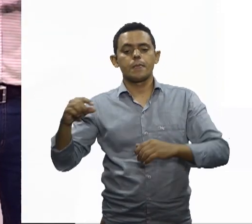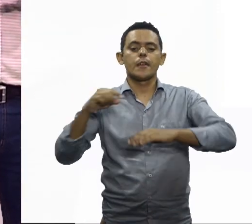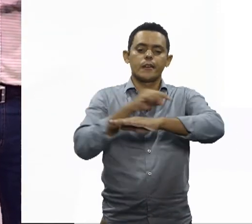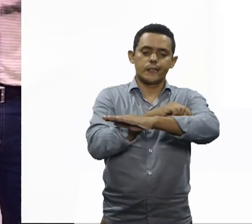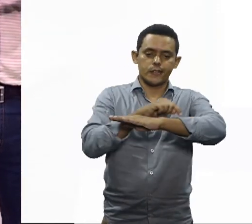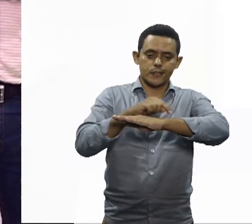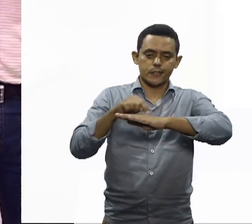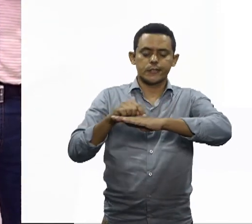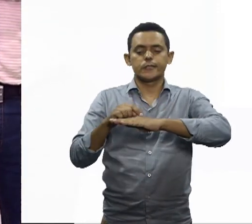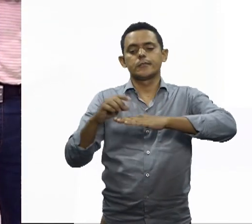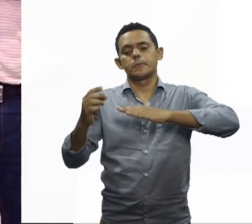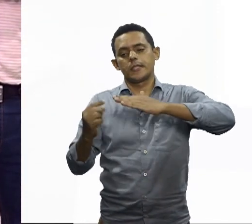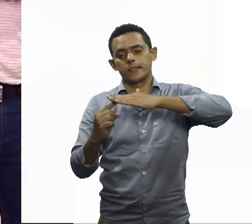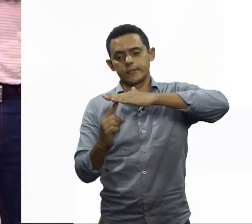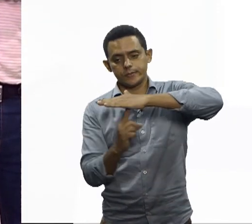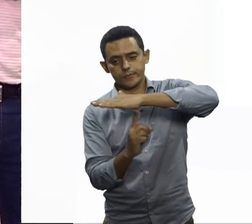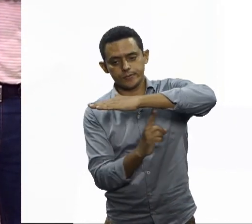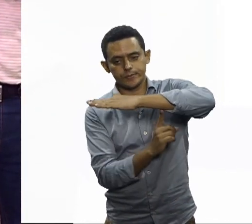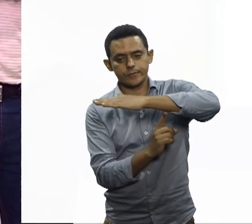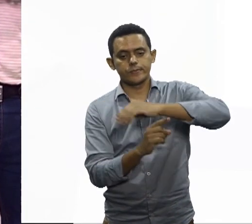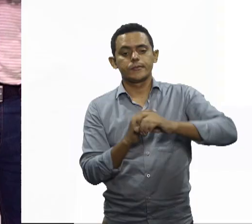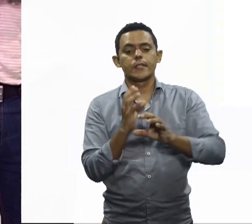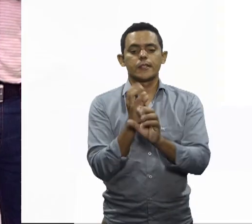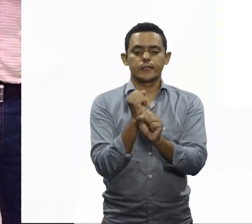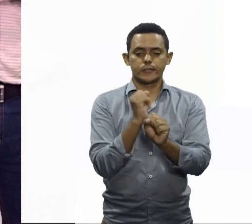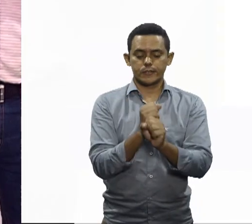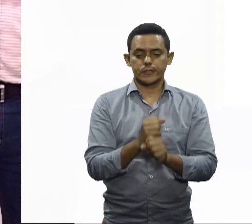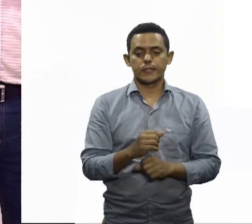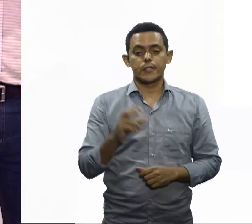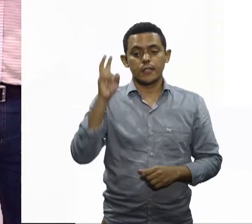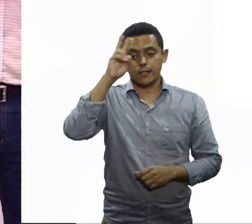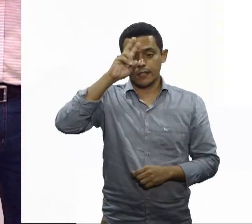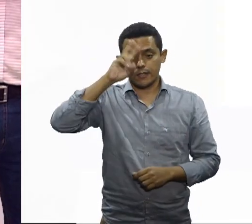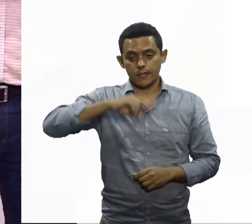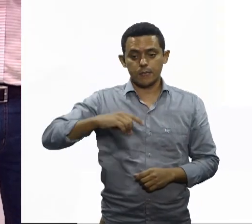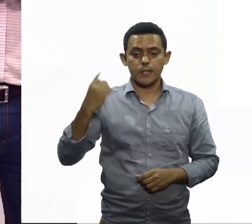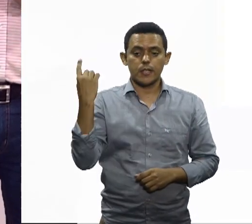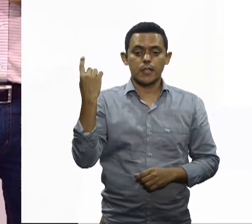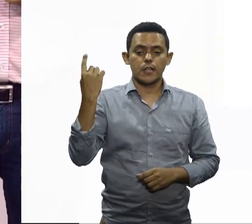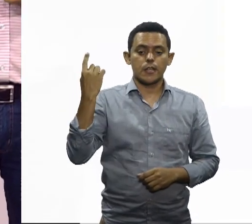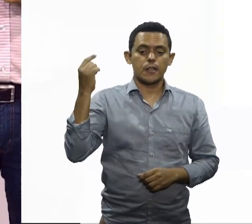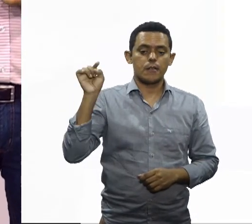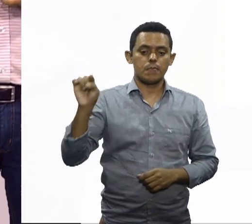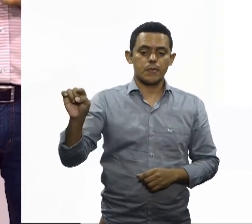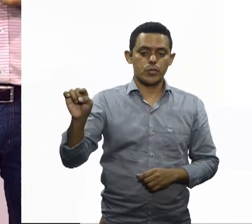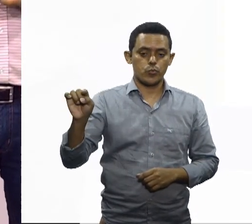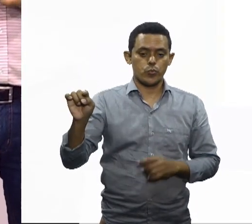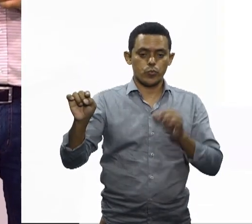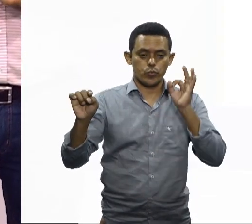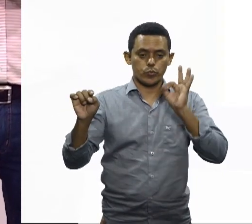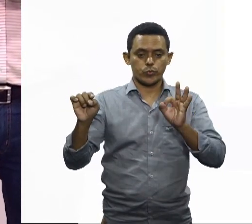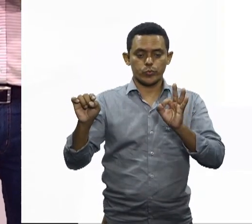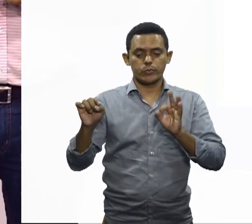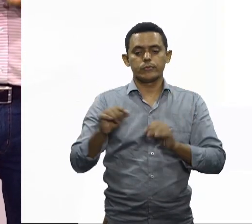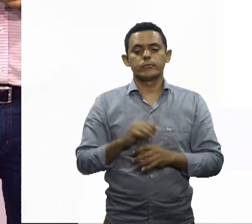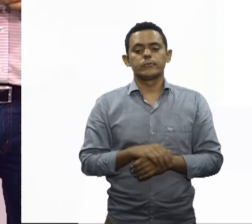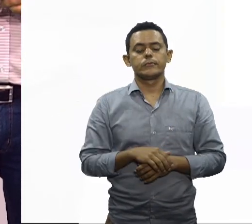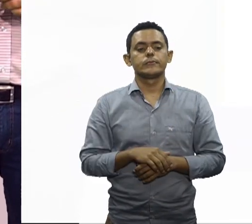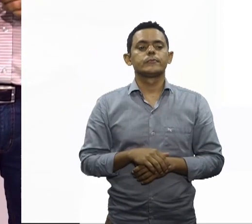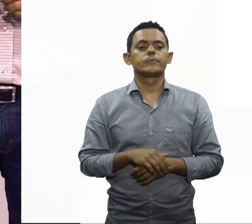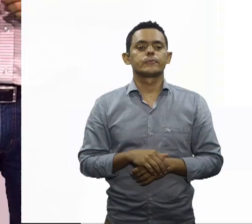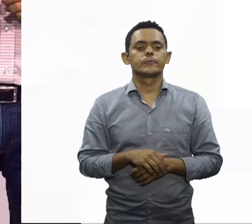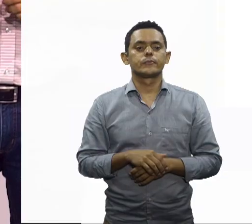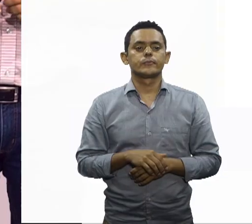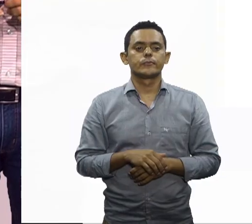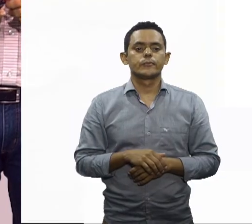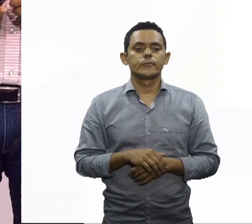decímetro. Tá certo? É lá onde você vai encontrar a unidade de litros. Porque um decímetro cúbico equivale a um litro. Então vamos lá.